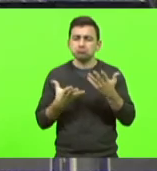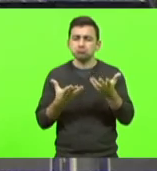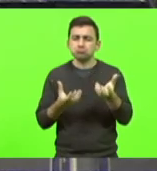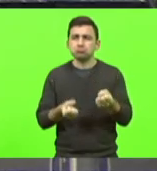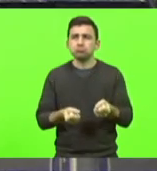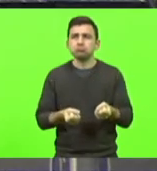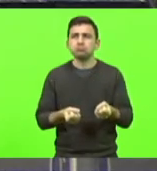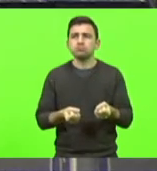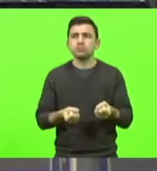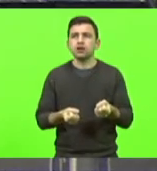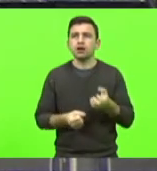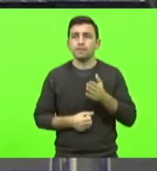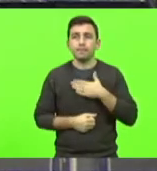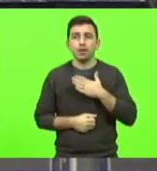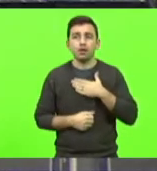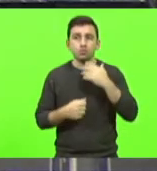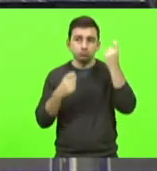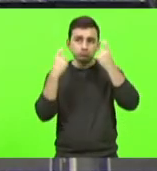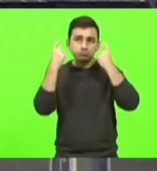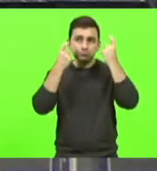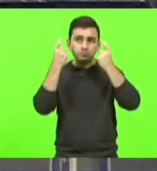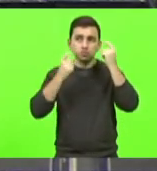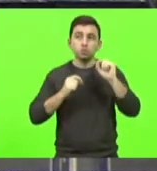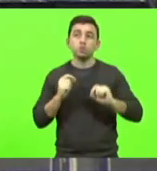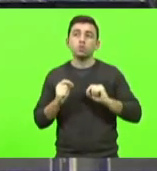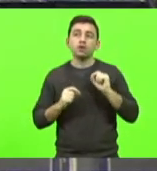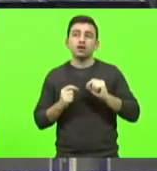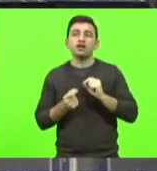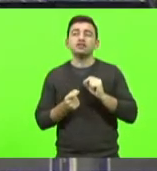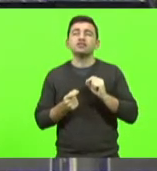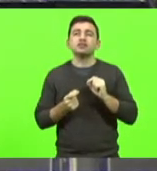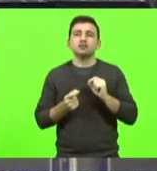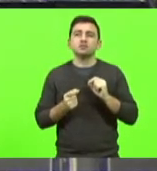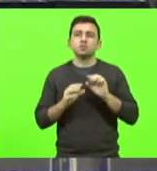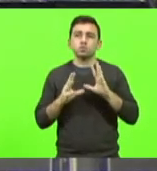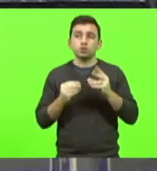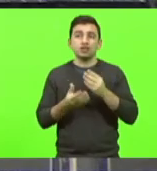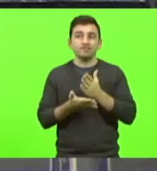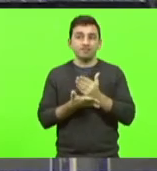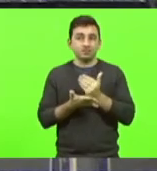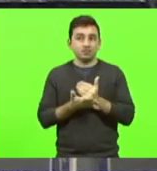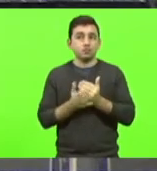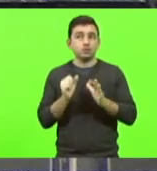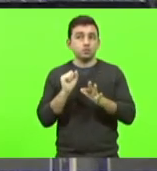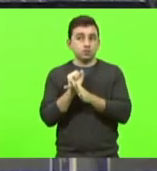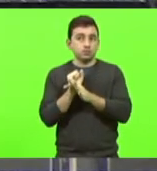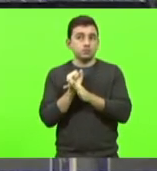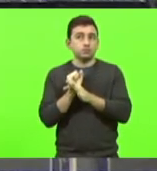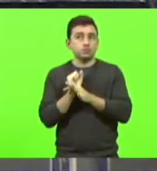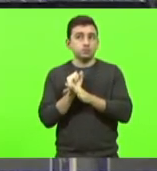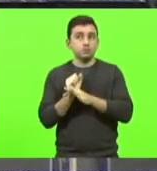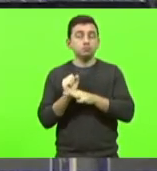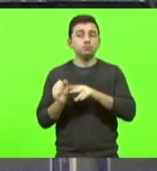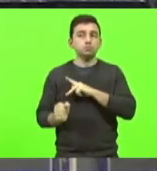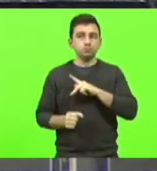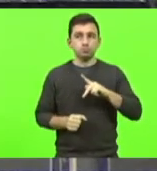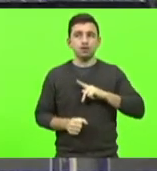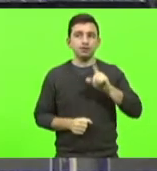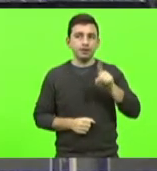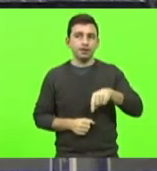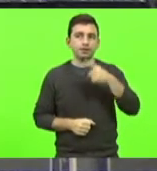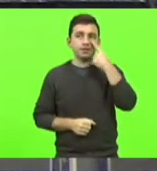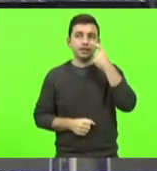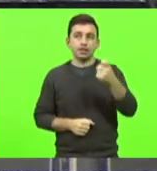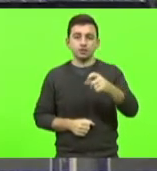mas a minha preocupação é que é divisão da Segurança Pública só interessa para